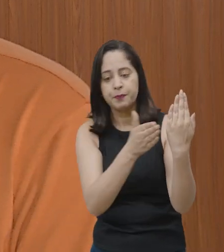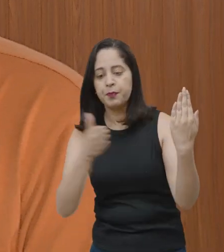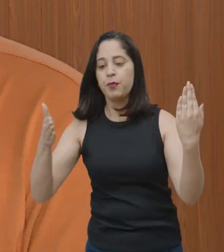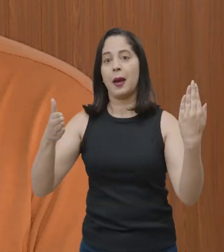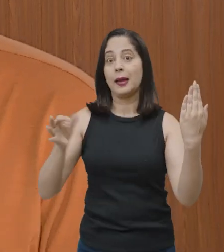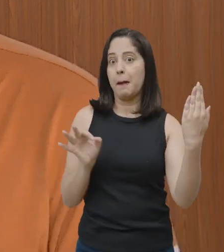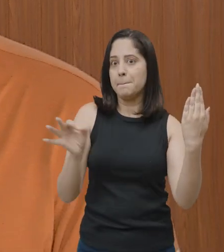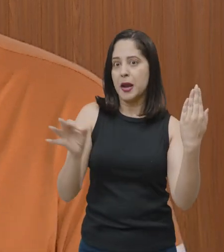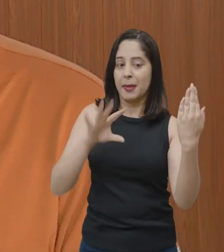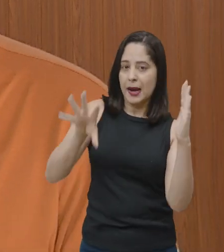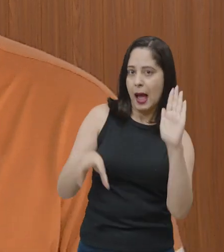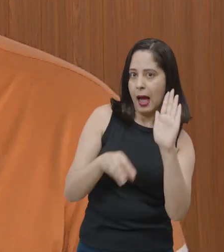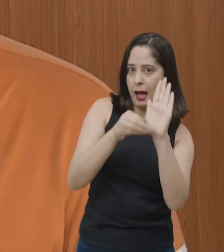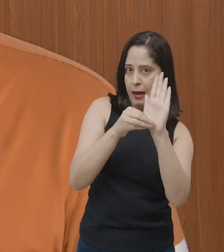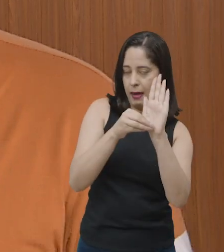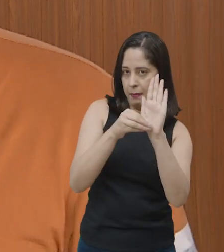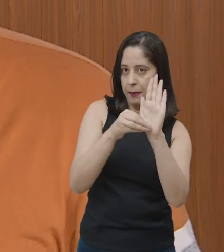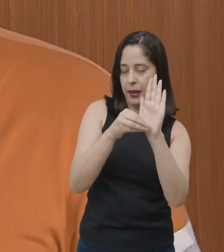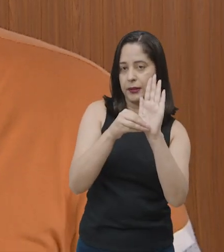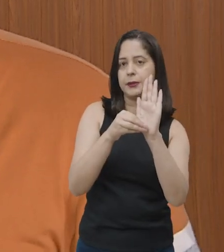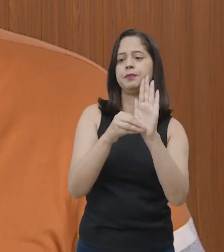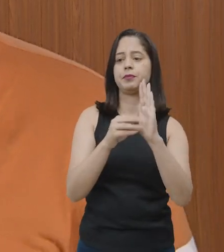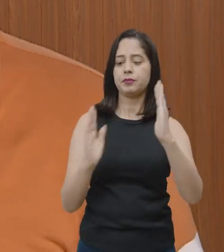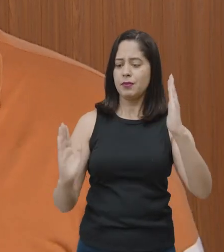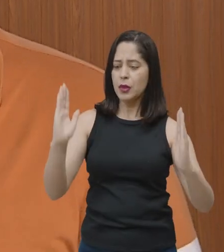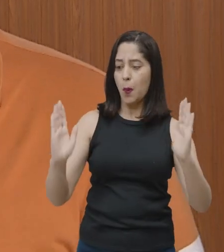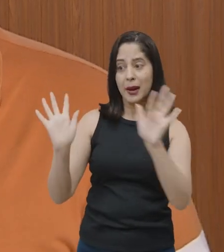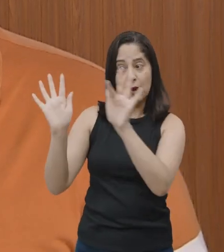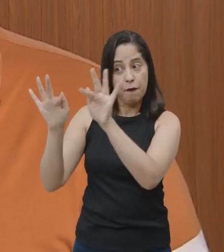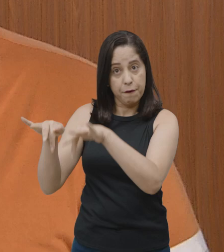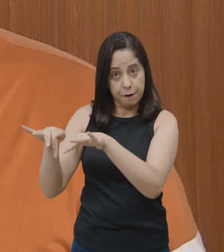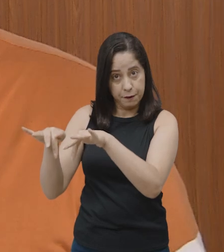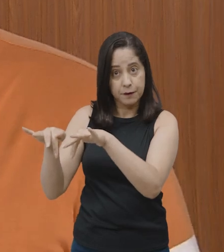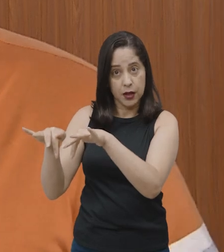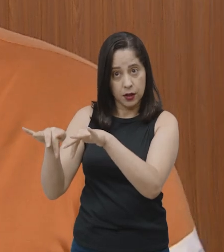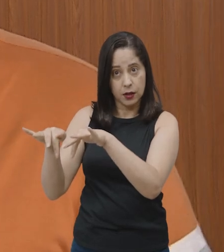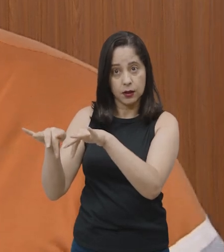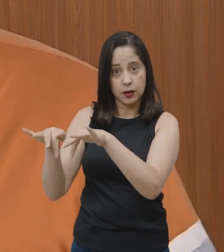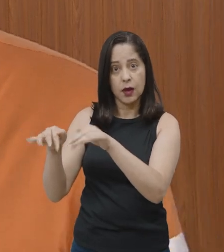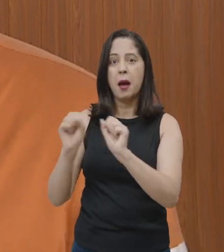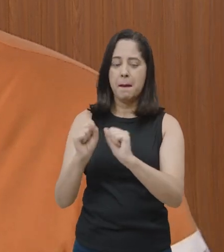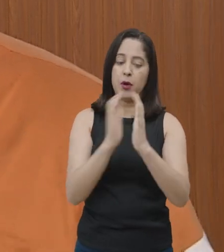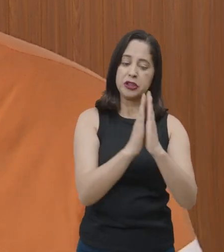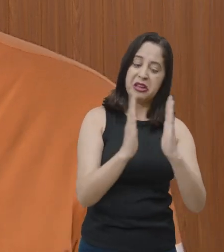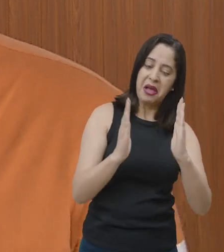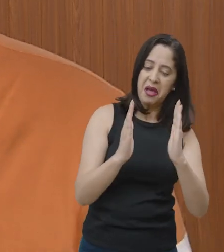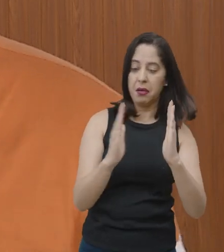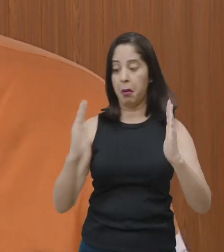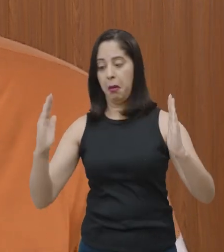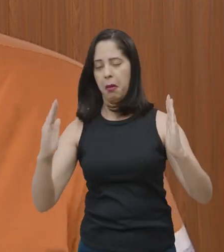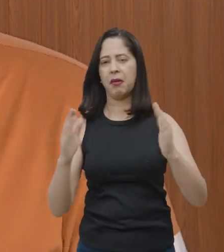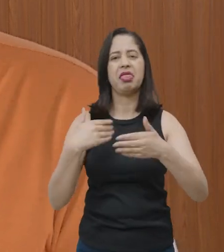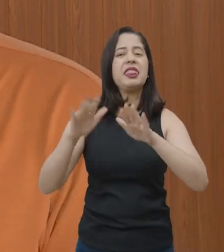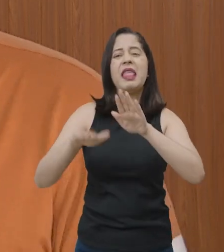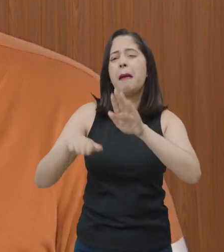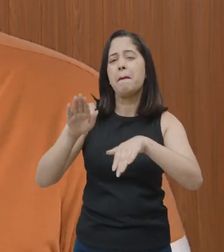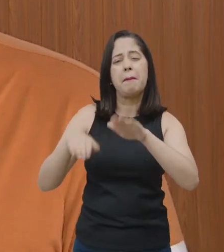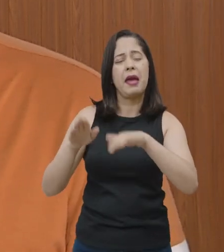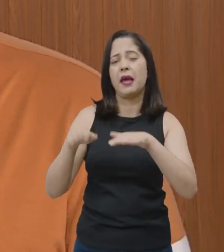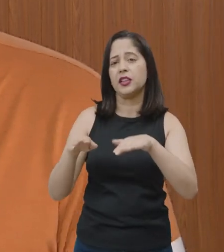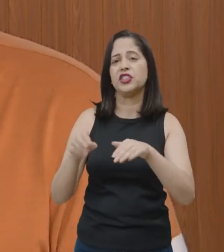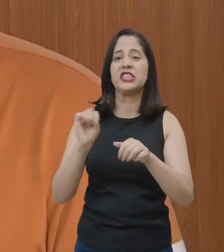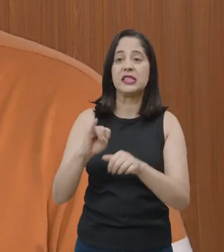emendas. Abre-se o prazo para emendas. Depois desse prazo, esse prazo pode ser maior ou menor, vai depender do rito